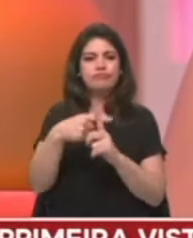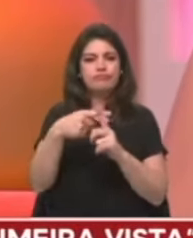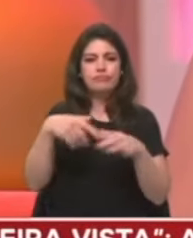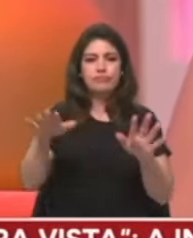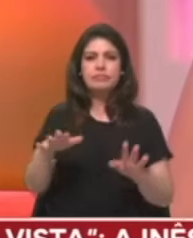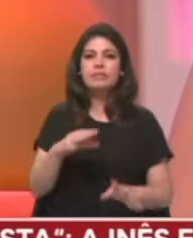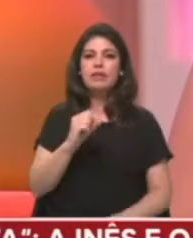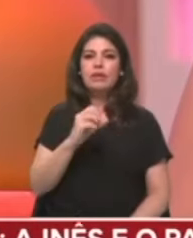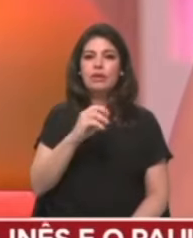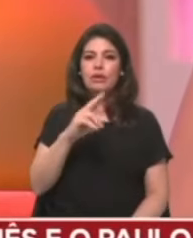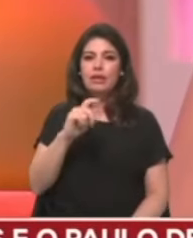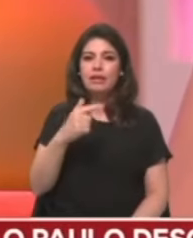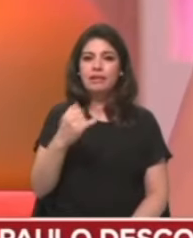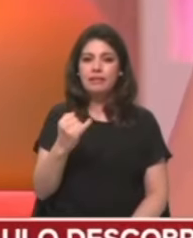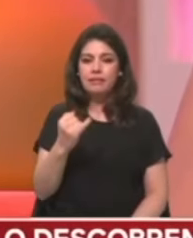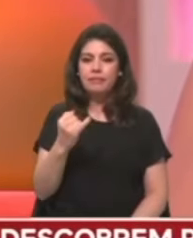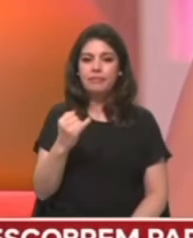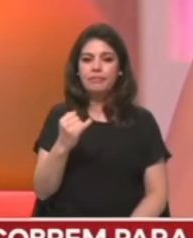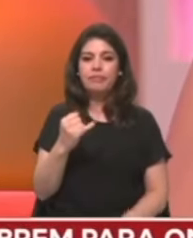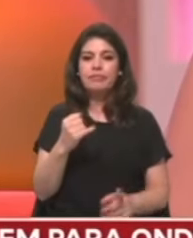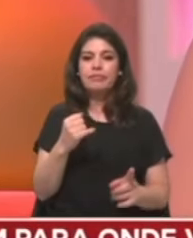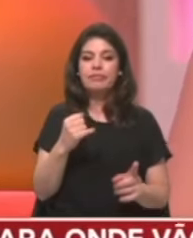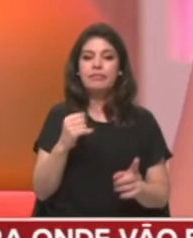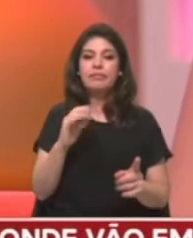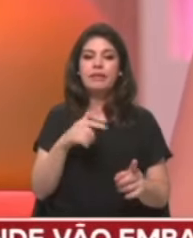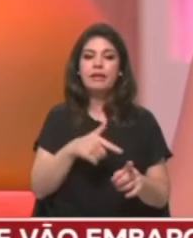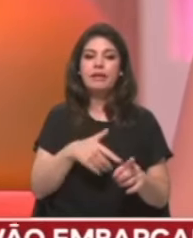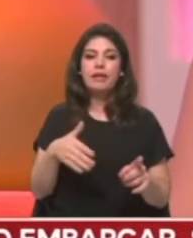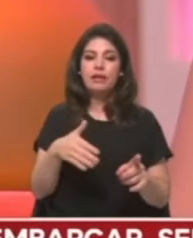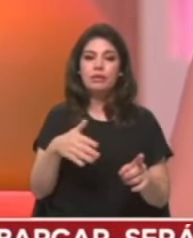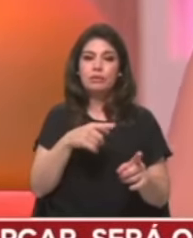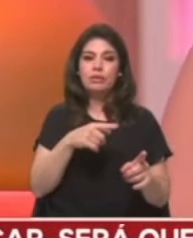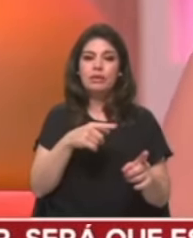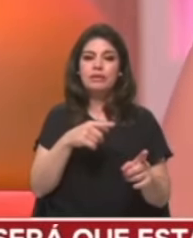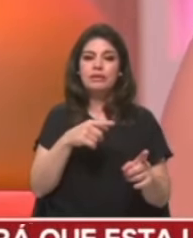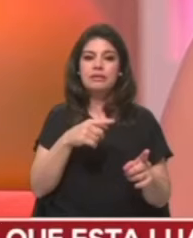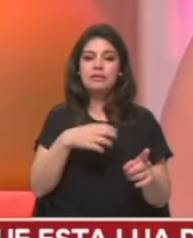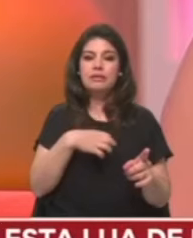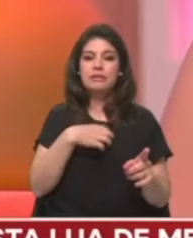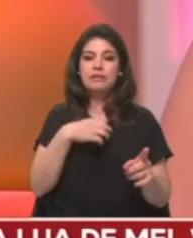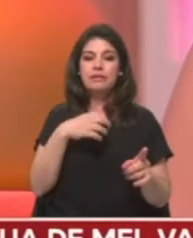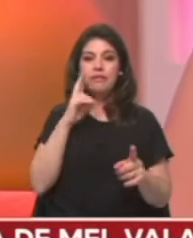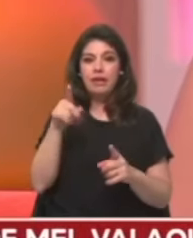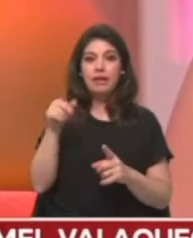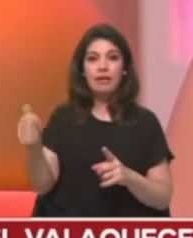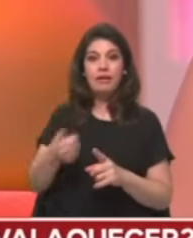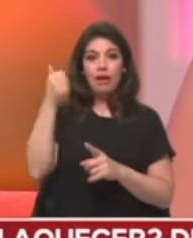a Goretti, no momento em que é consagrada como vencedora, percebe-se na cara dela